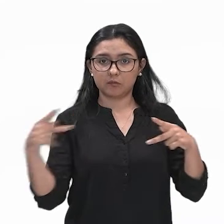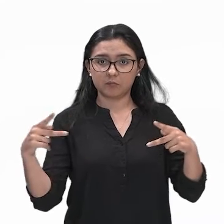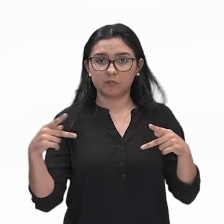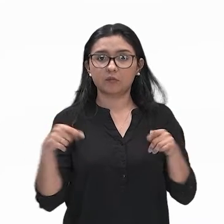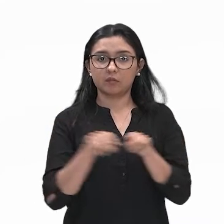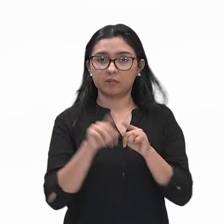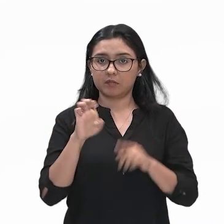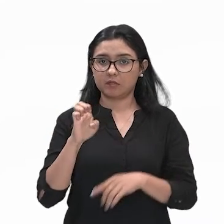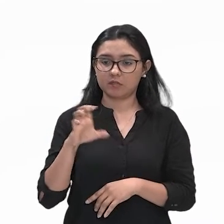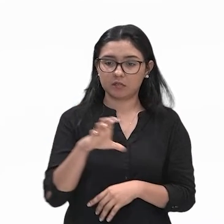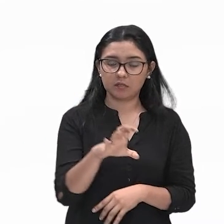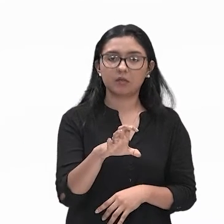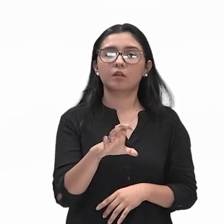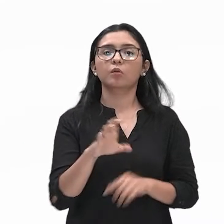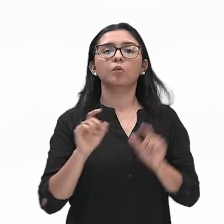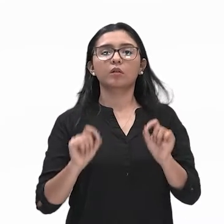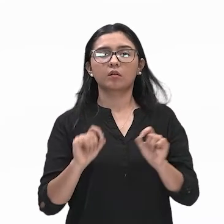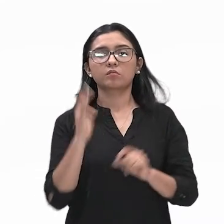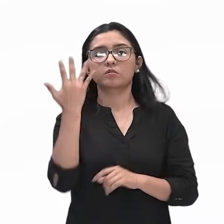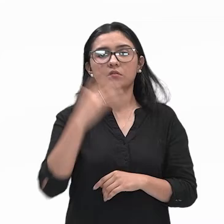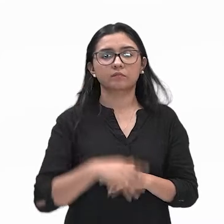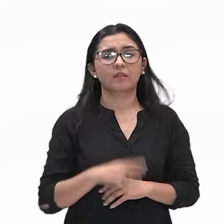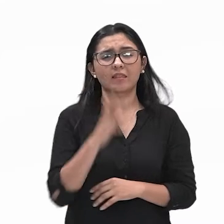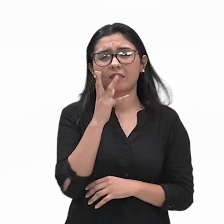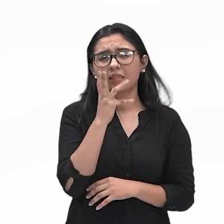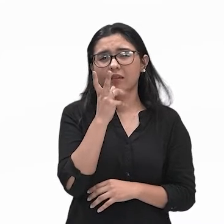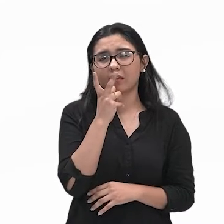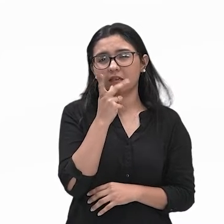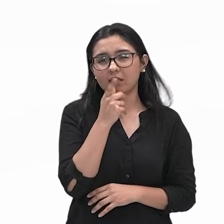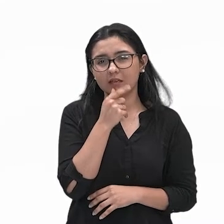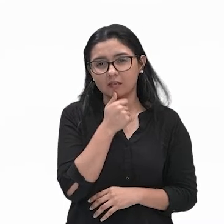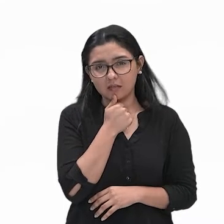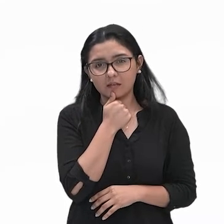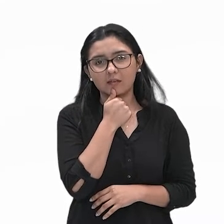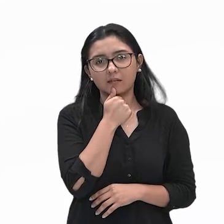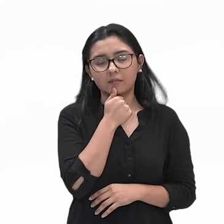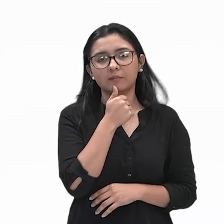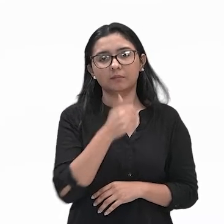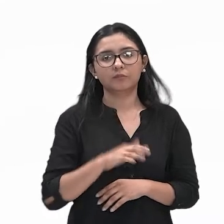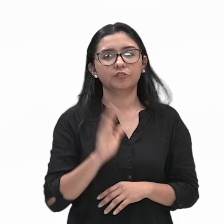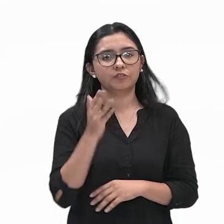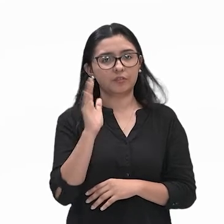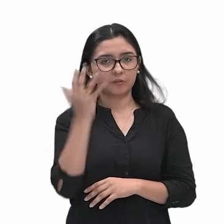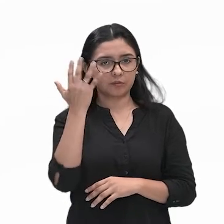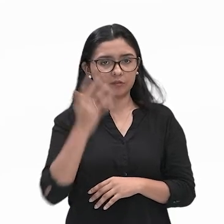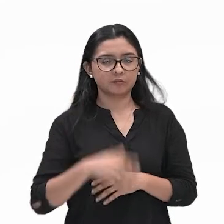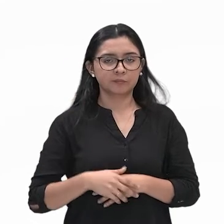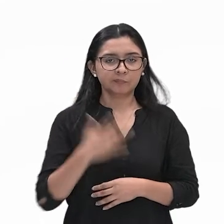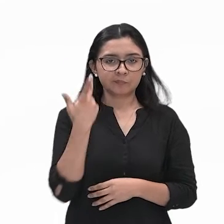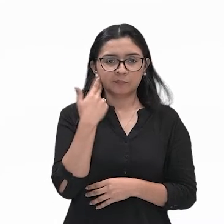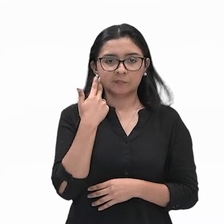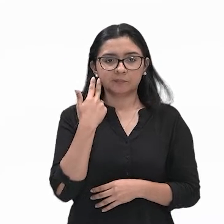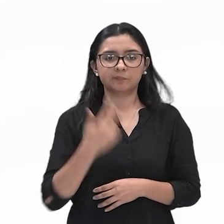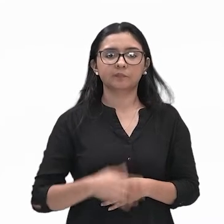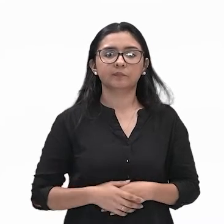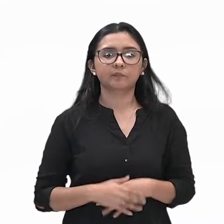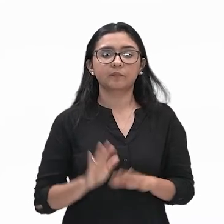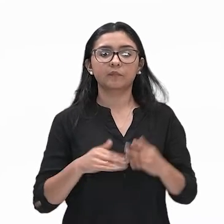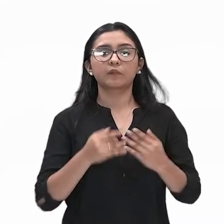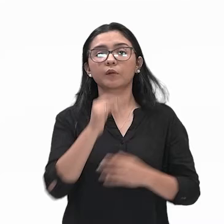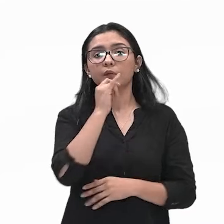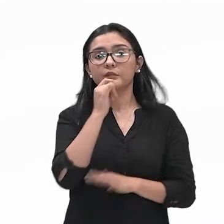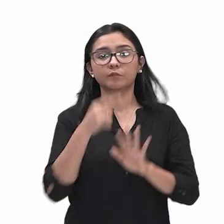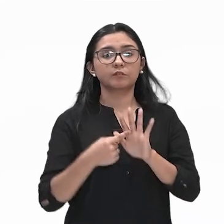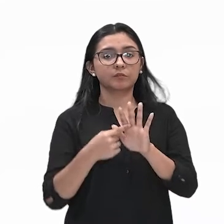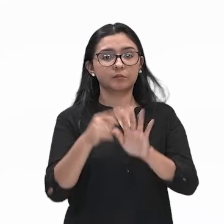enzimas no nosso organismo, ia levar muito mais tempo do que já acontece, né, normalmente, tá? Então, o exemplo que eu dou aqui